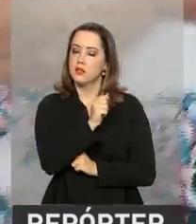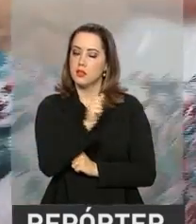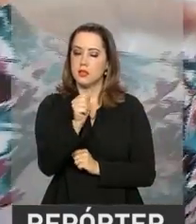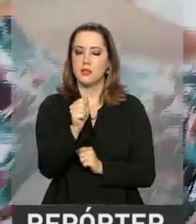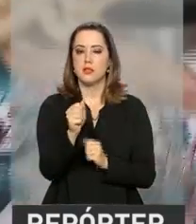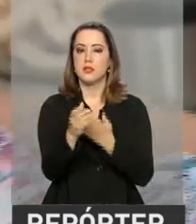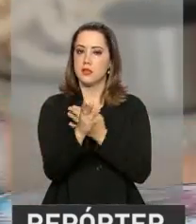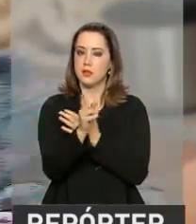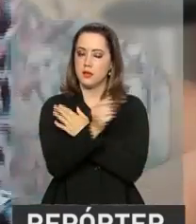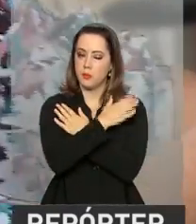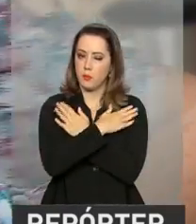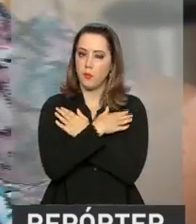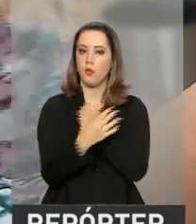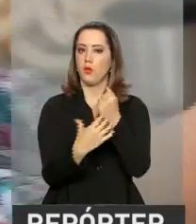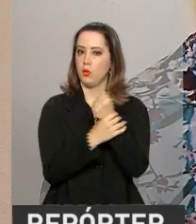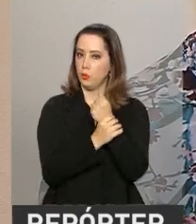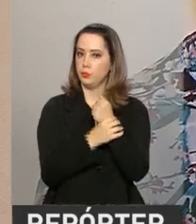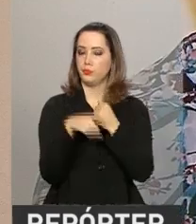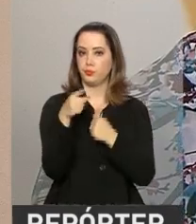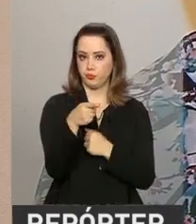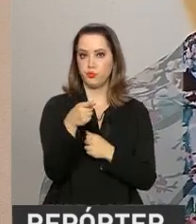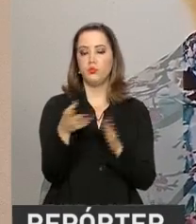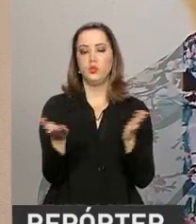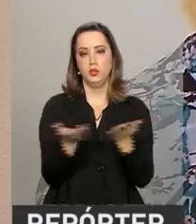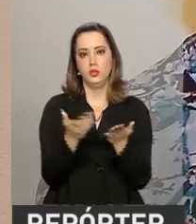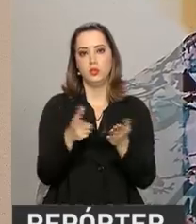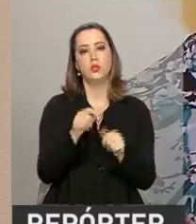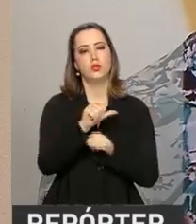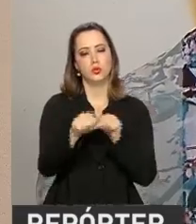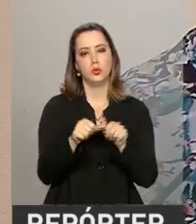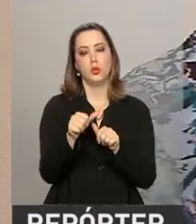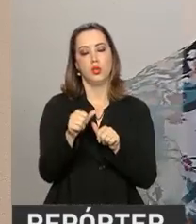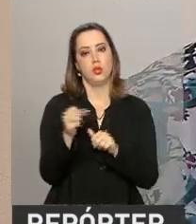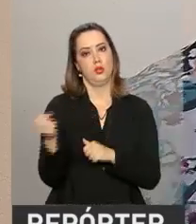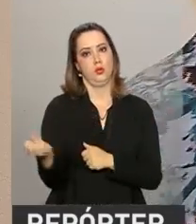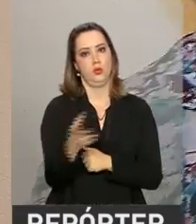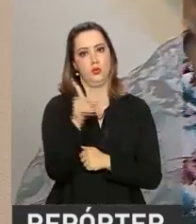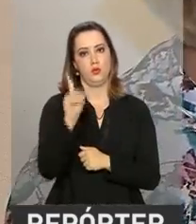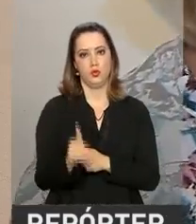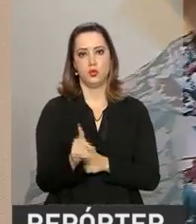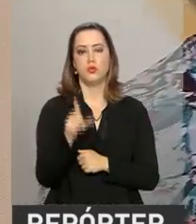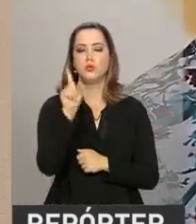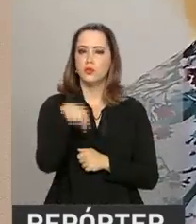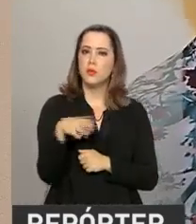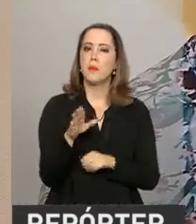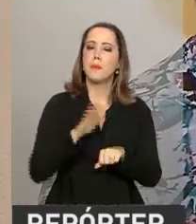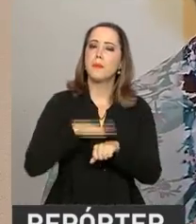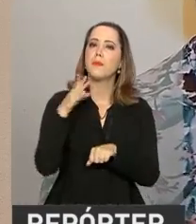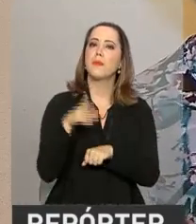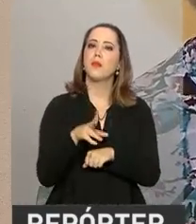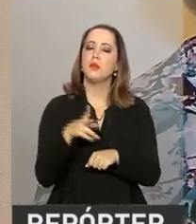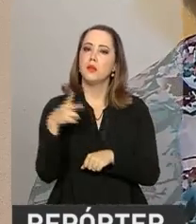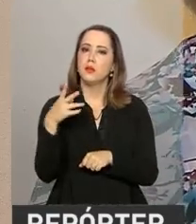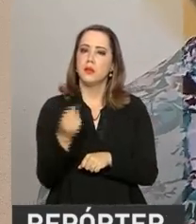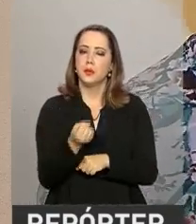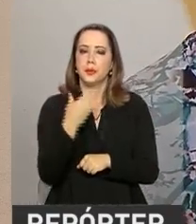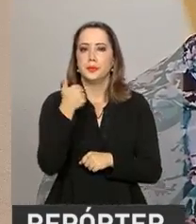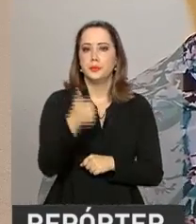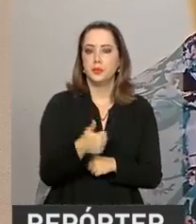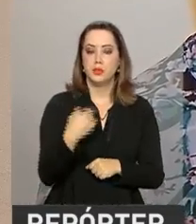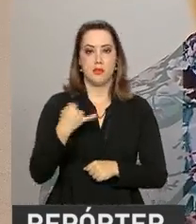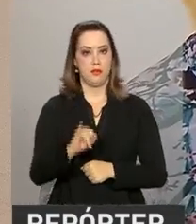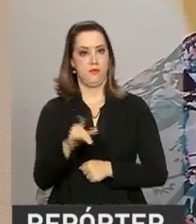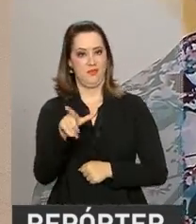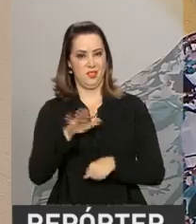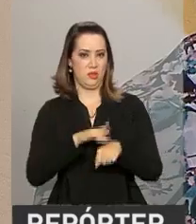aprovação da chamada PEC das domésticas é muito mais seguro pra gente se caso ficar doente tem tem a garantia do INSS né Se